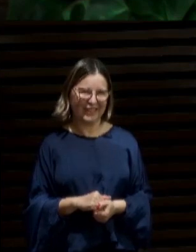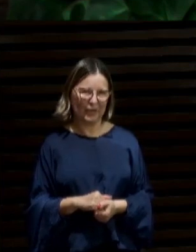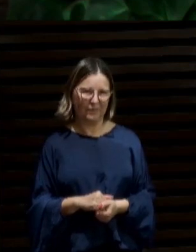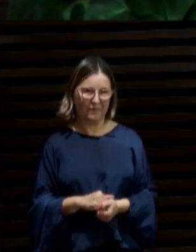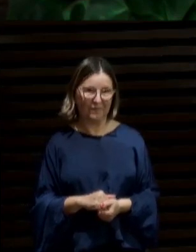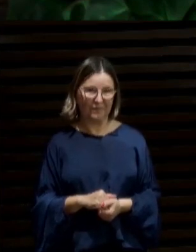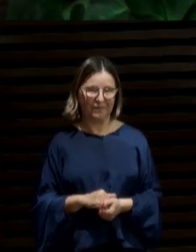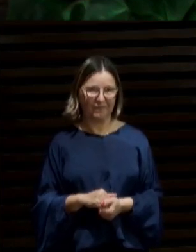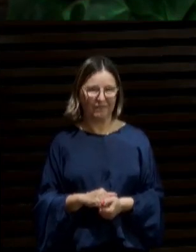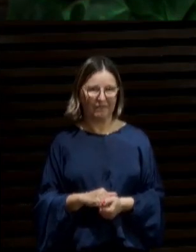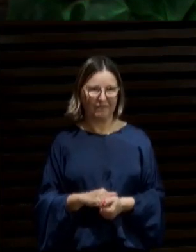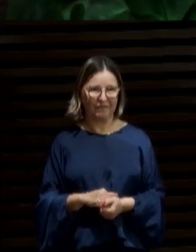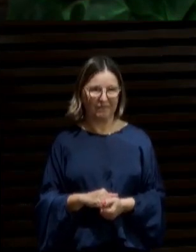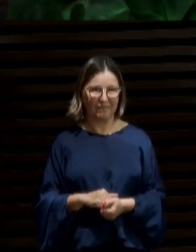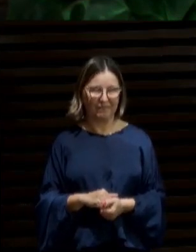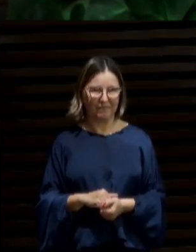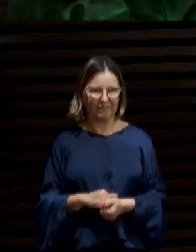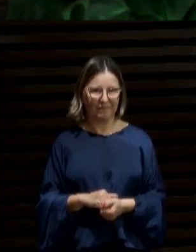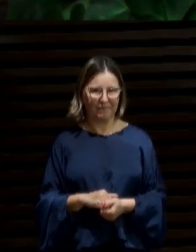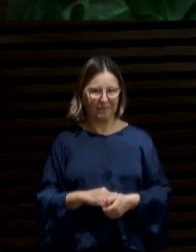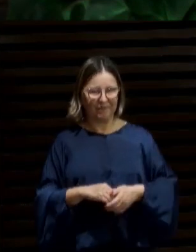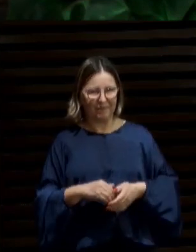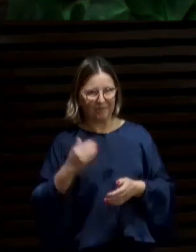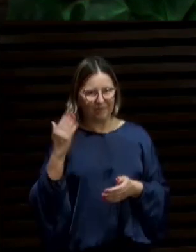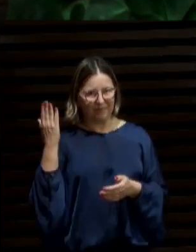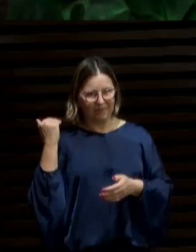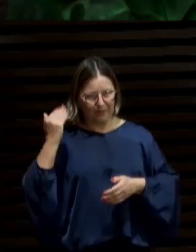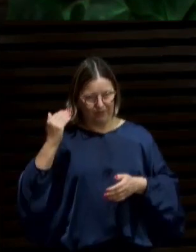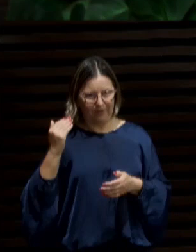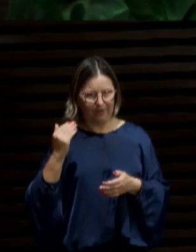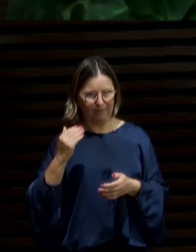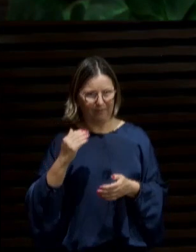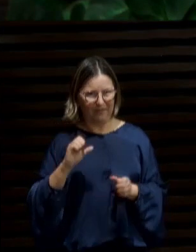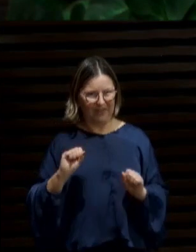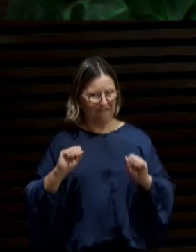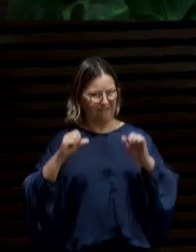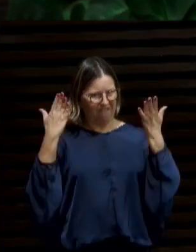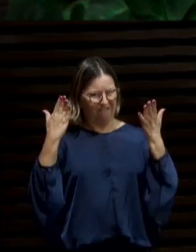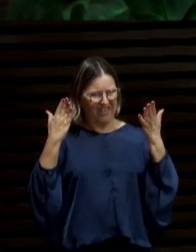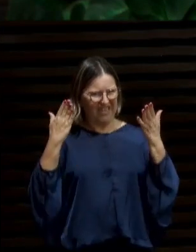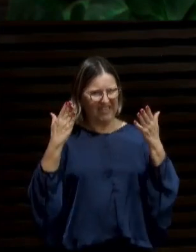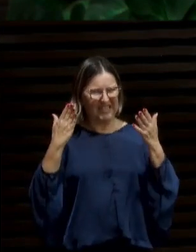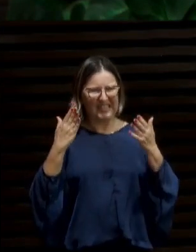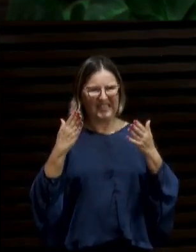Quando tinha aquelas festas bacanais aqui em Londrina, e tinha